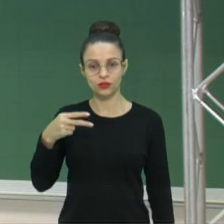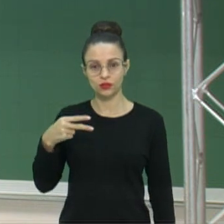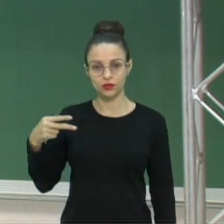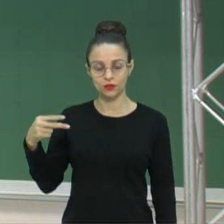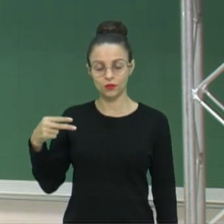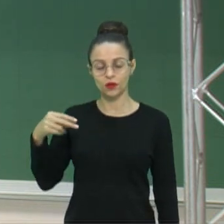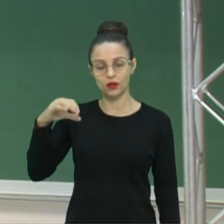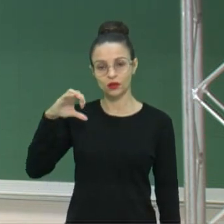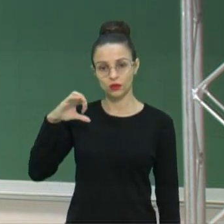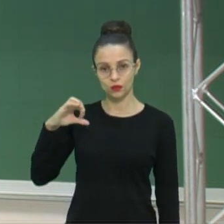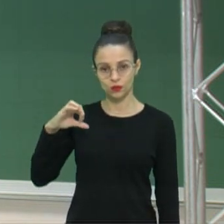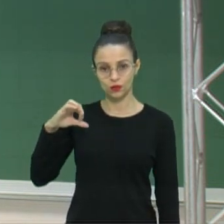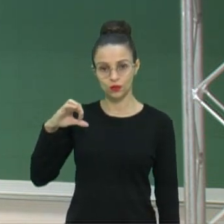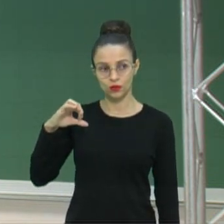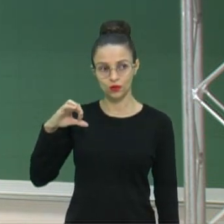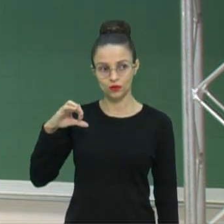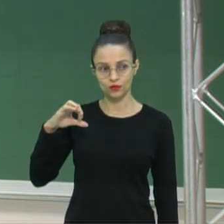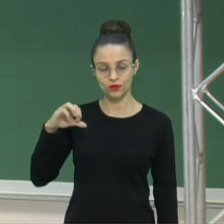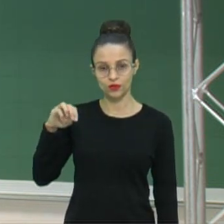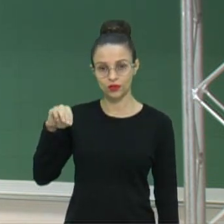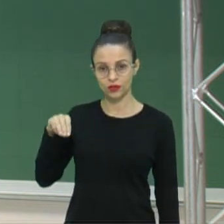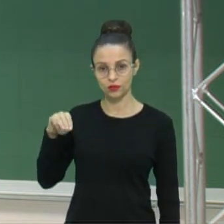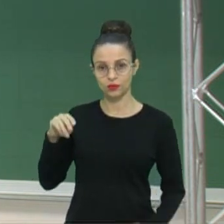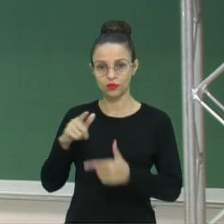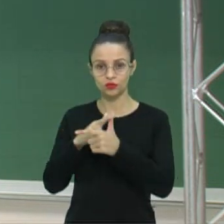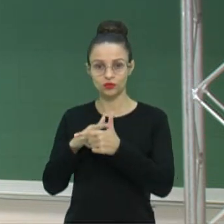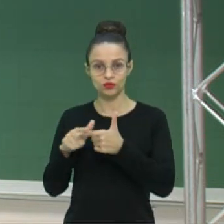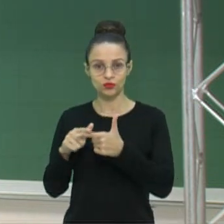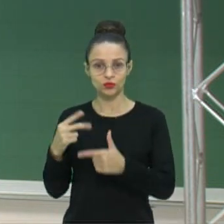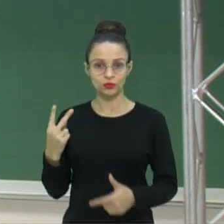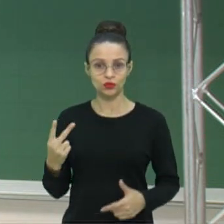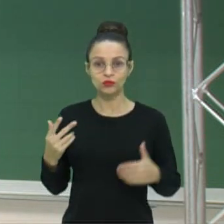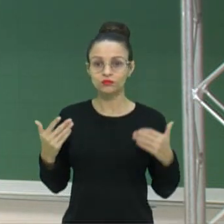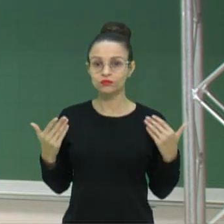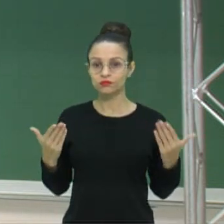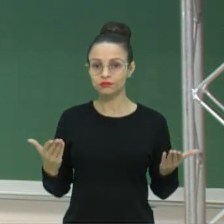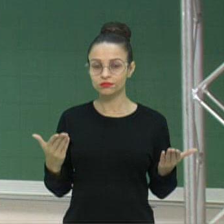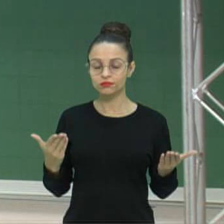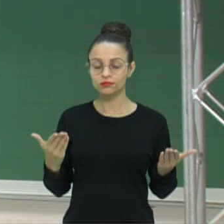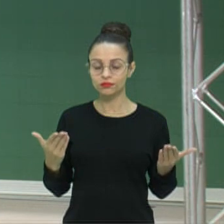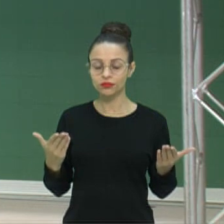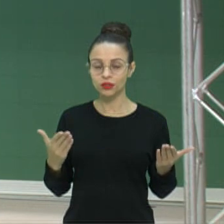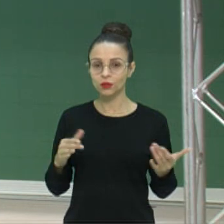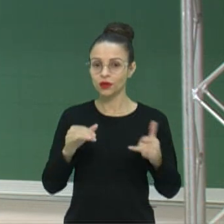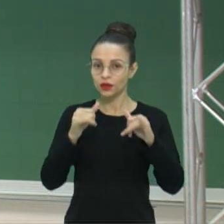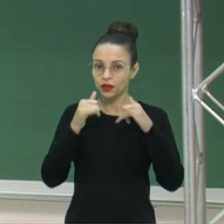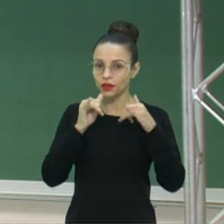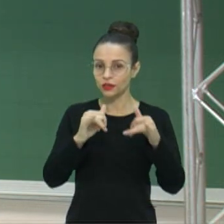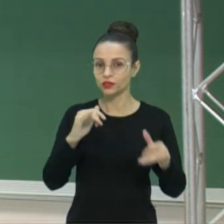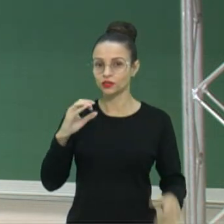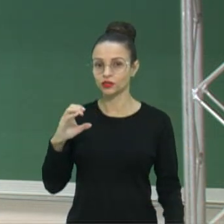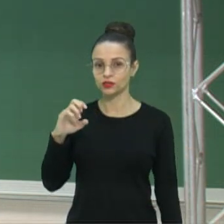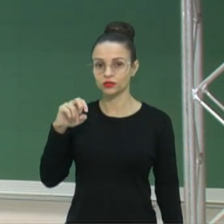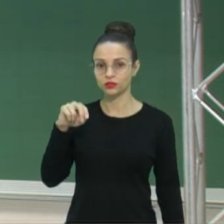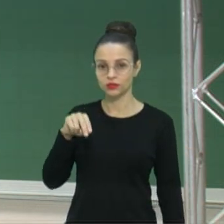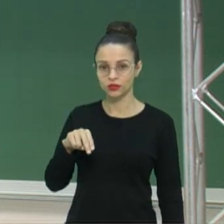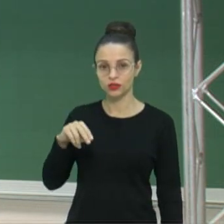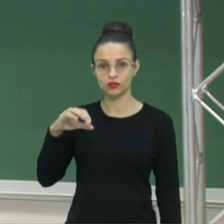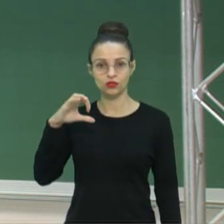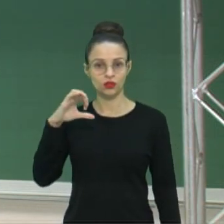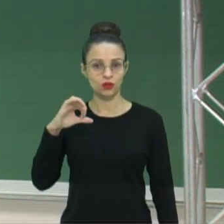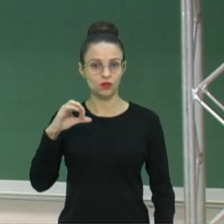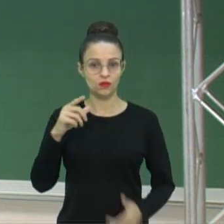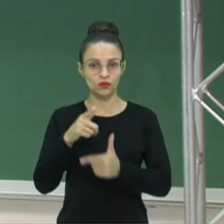a 9m dividido por 2, ou seja, essa energia cinética ela vai ser 9 dividido por